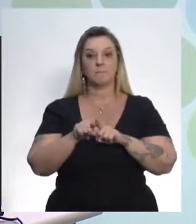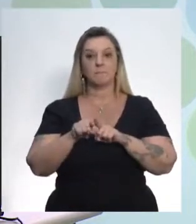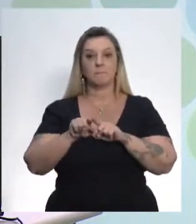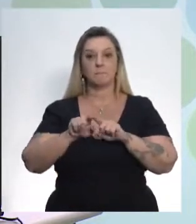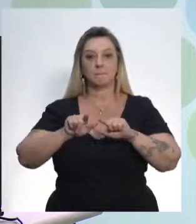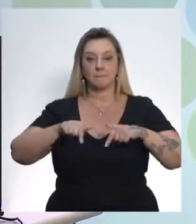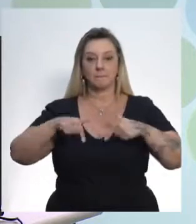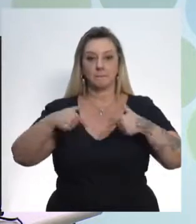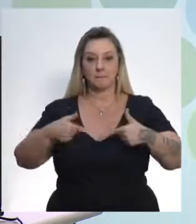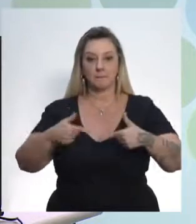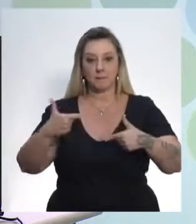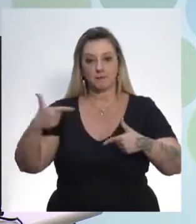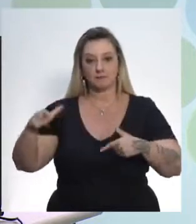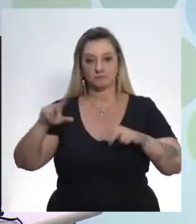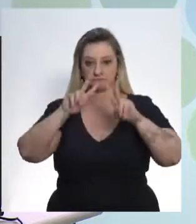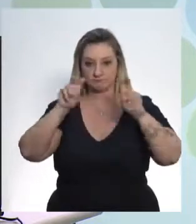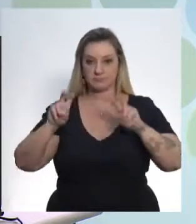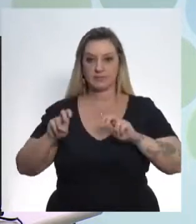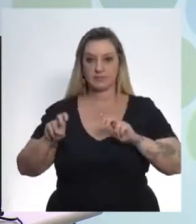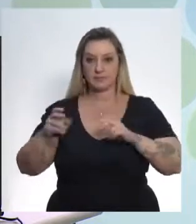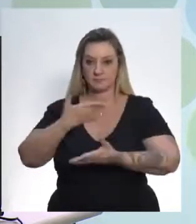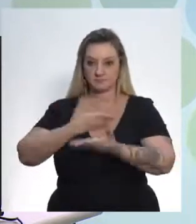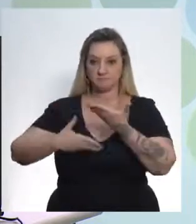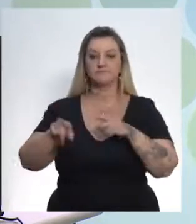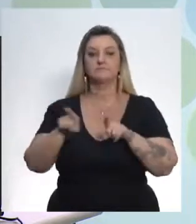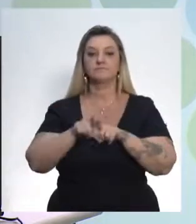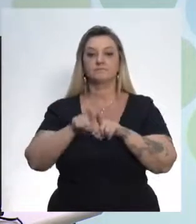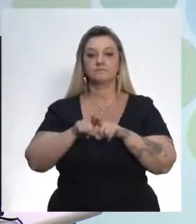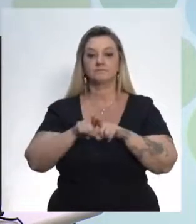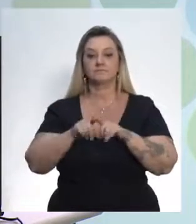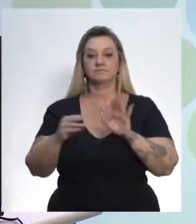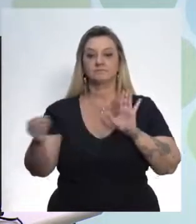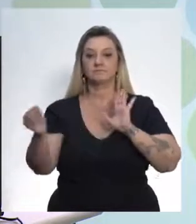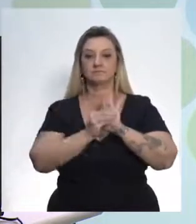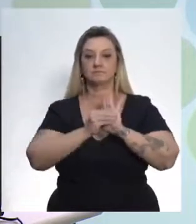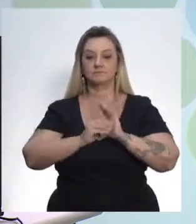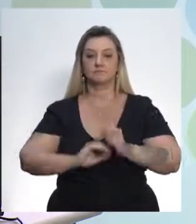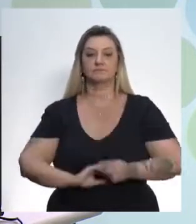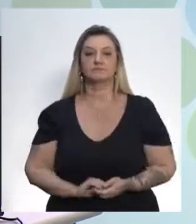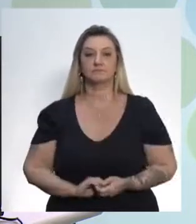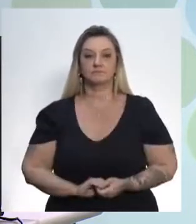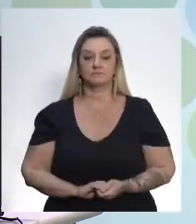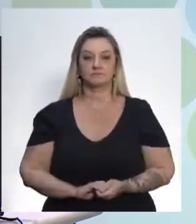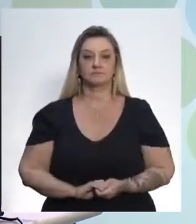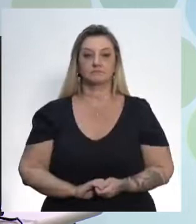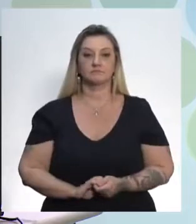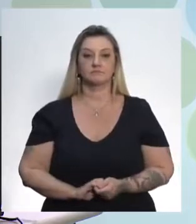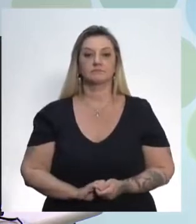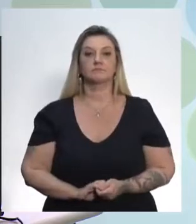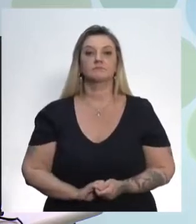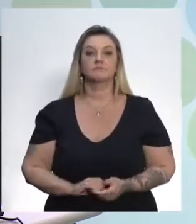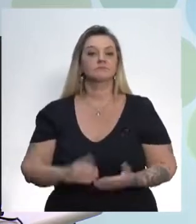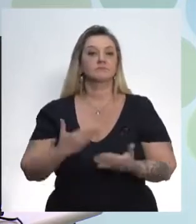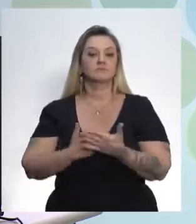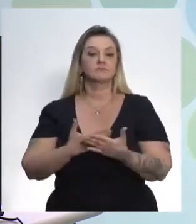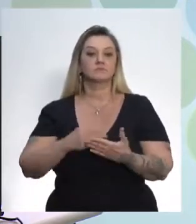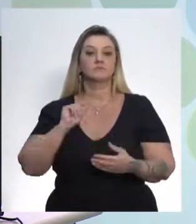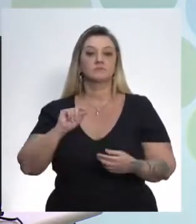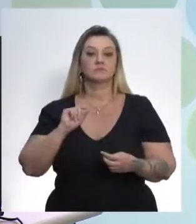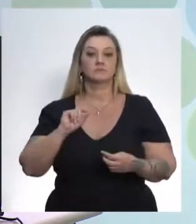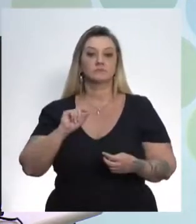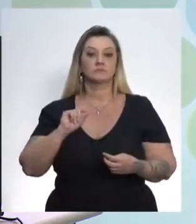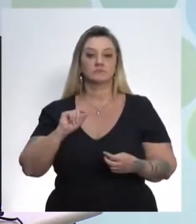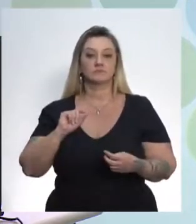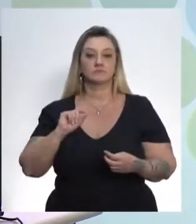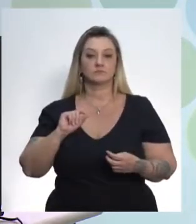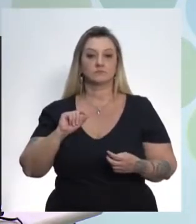com outras unidades temáticas. Então, fica aqui o nosso registro, né, do que vamos trabalhar hoje, e a nossa aula